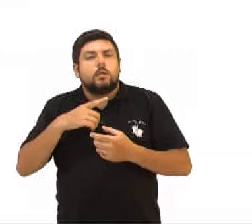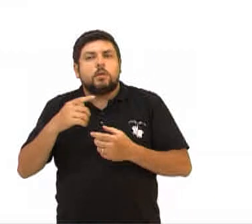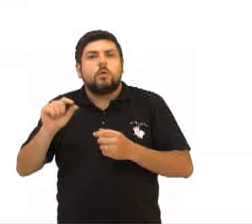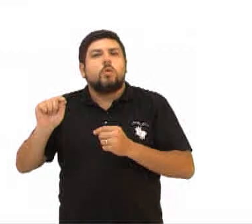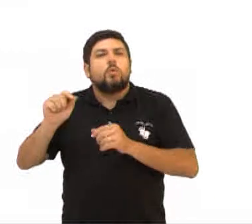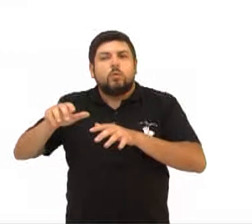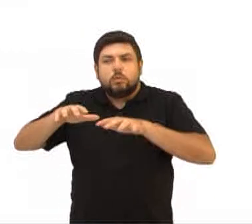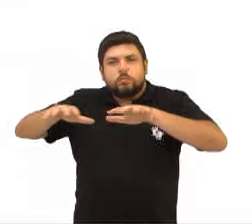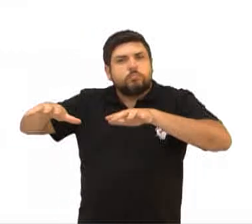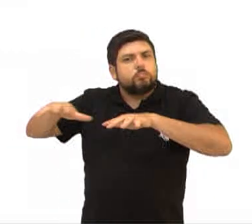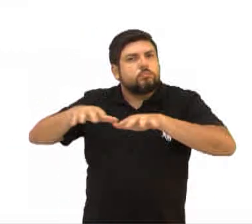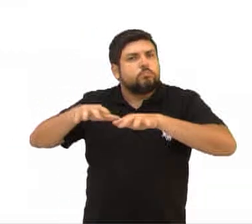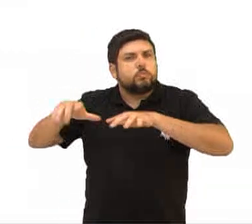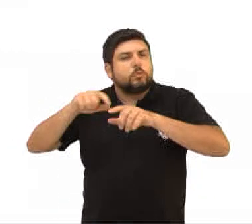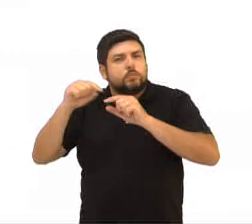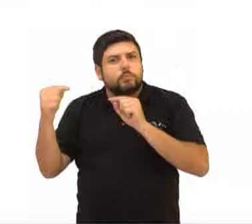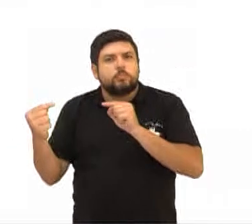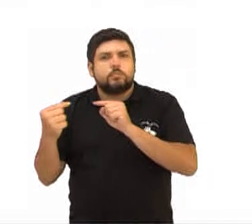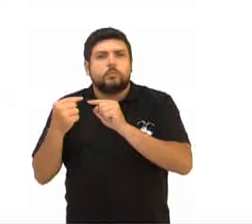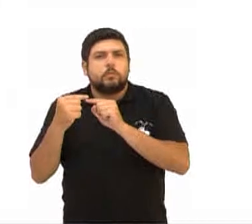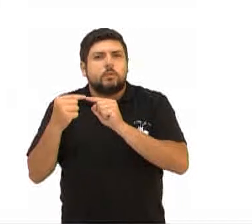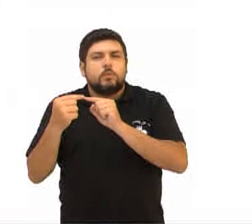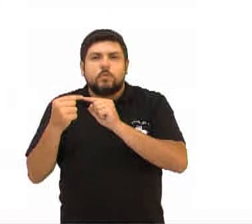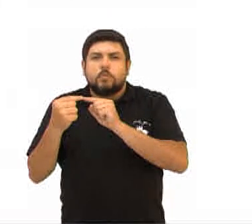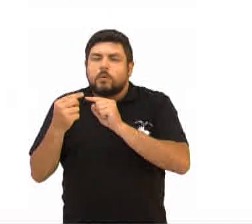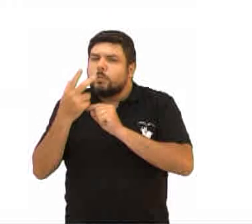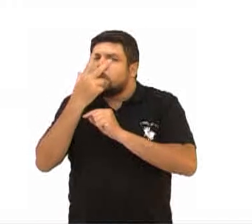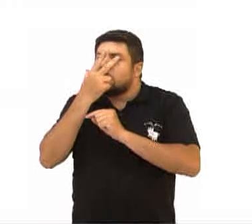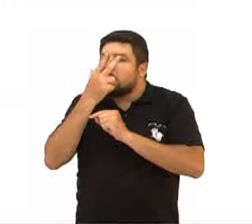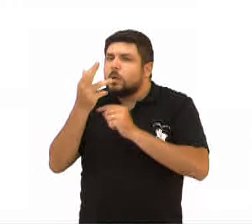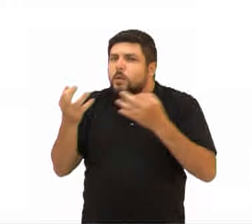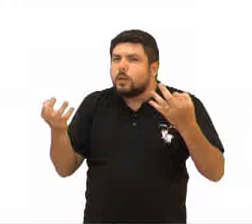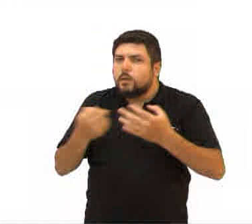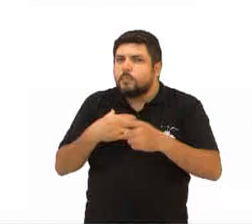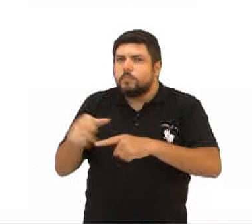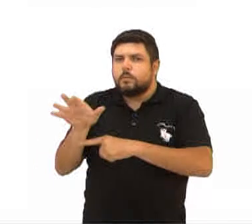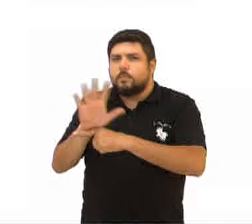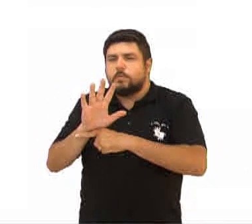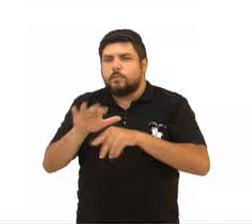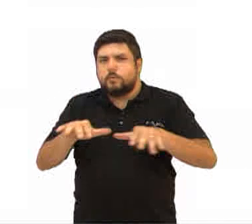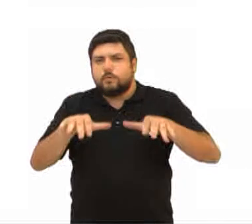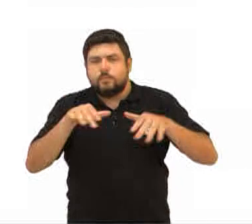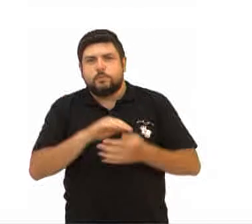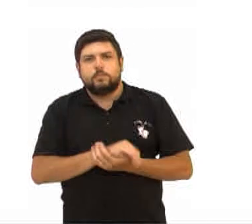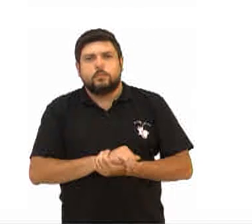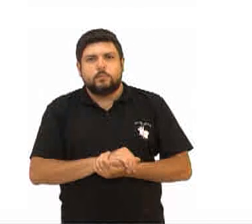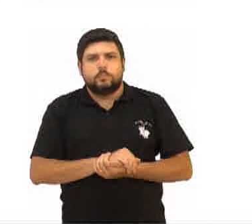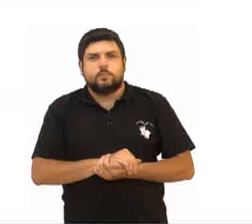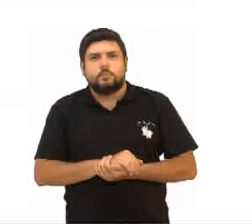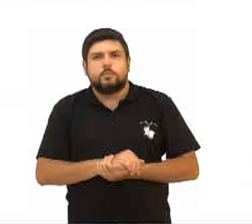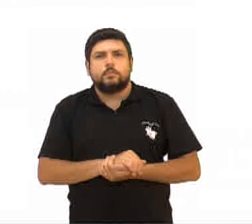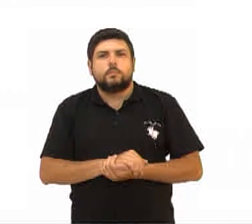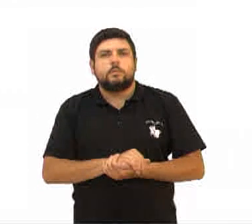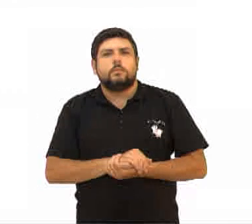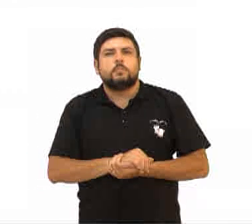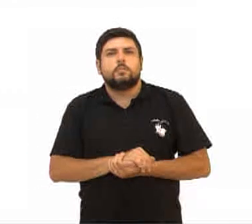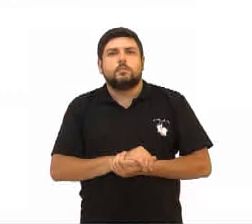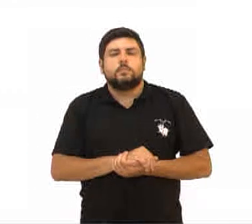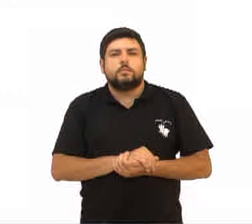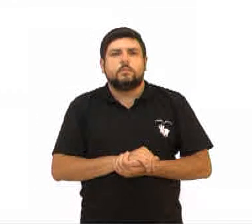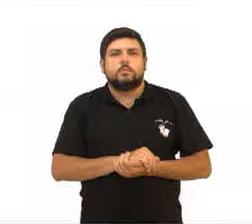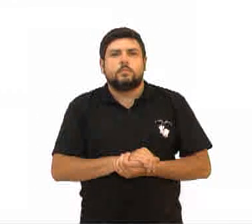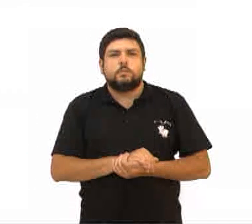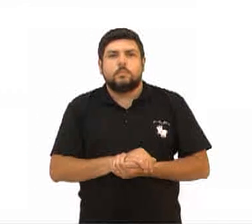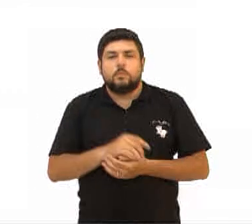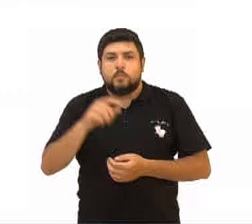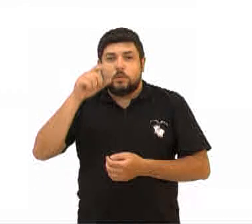que corresponde a um bom filme. Tá? O que você destacou para a gente nessa questão aqui, professor? Então, que o Benjamin